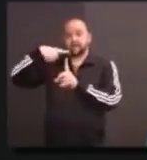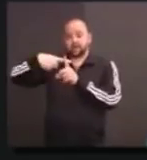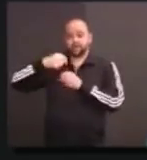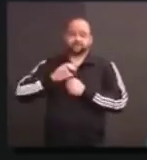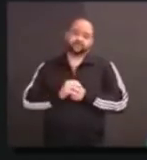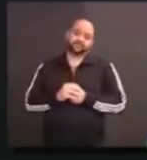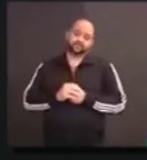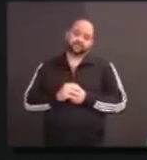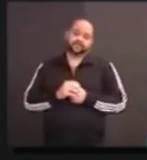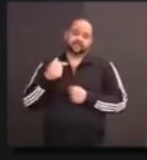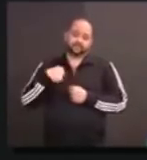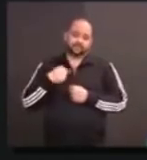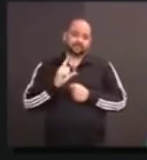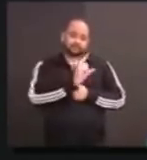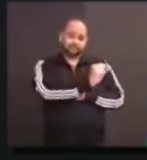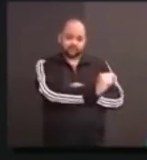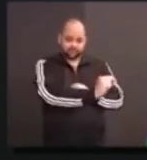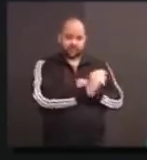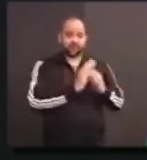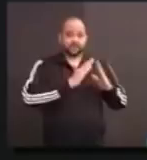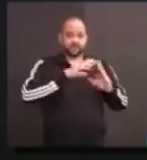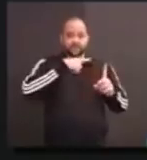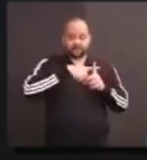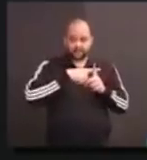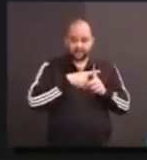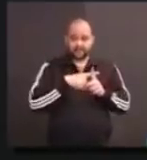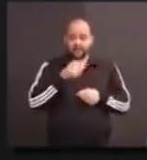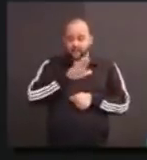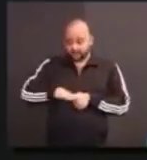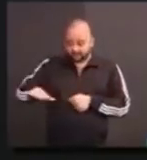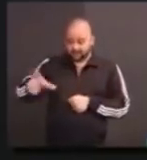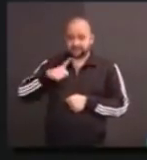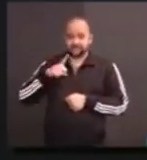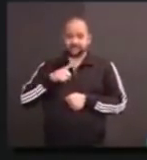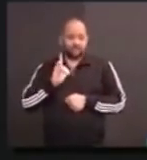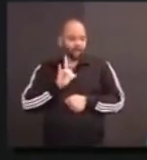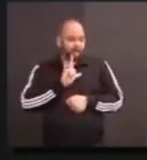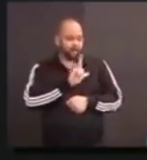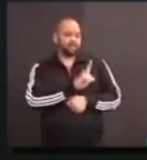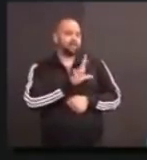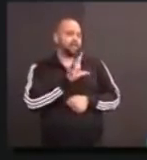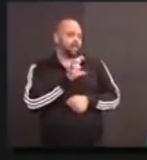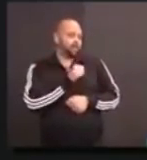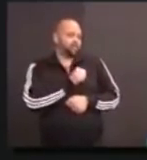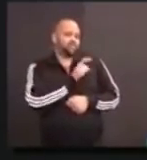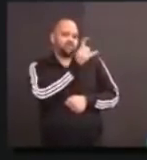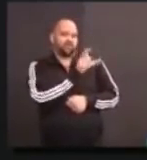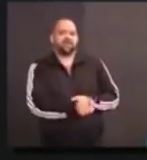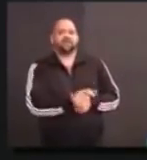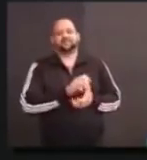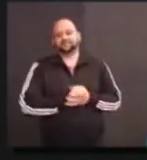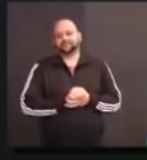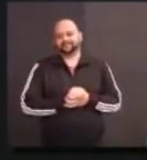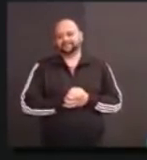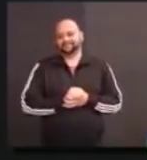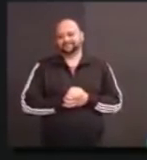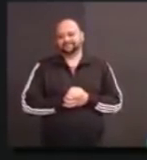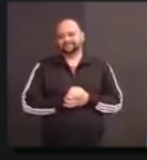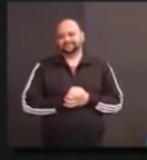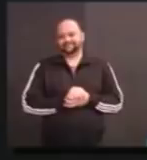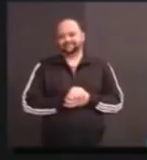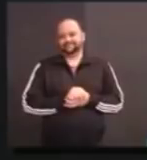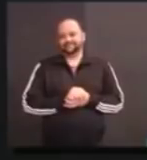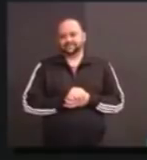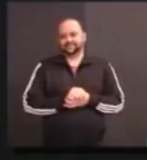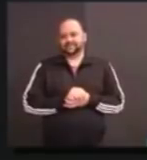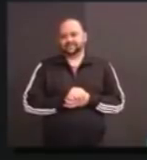igreja, os meninos tinham tanto amor a ele, quando ele saiu da igreja, deixou de ser espírita,